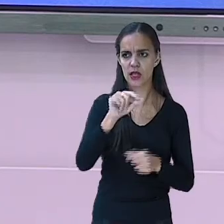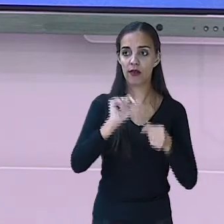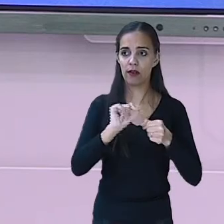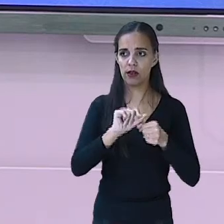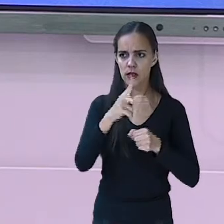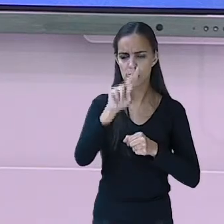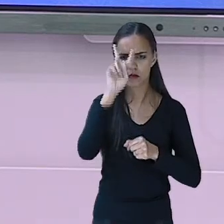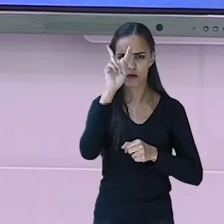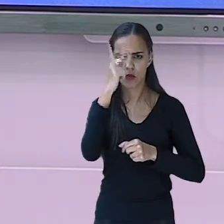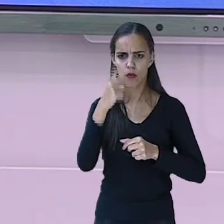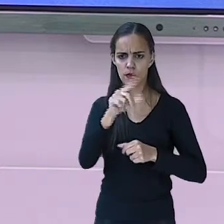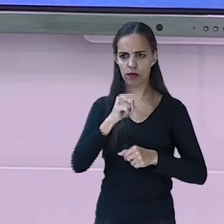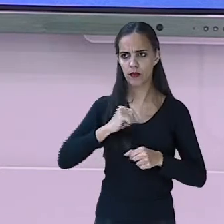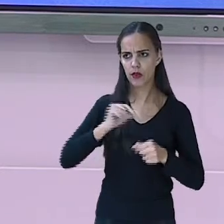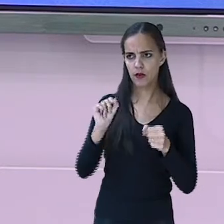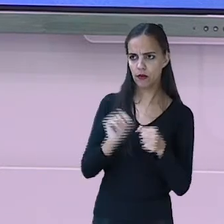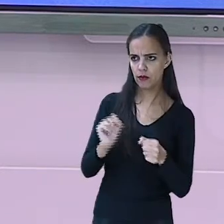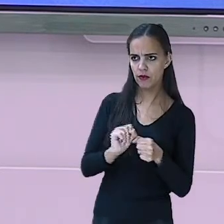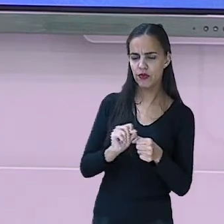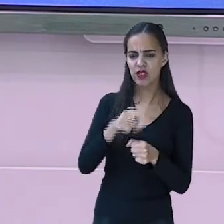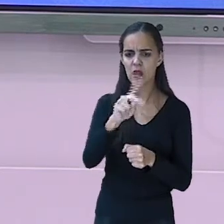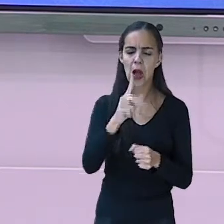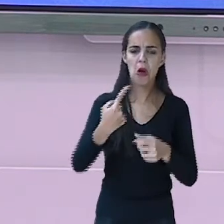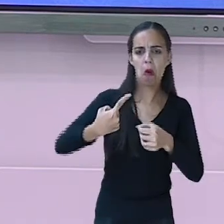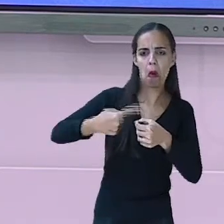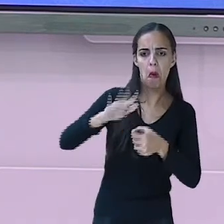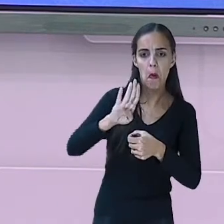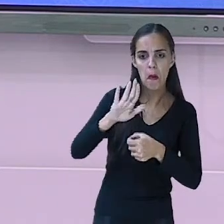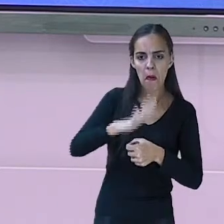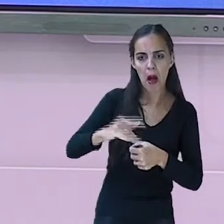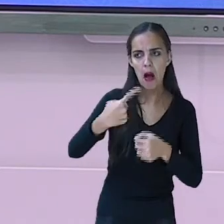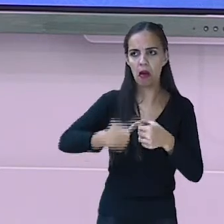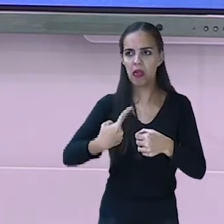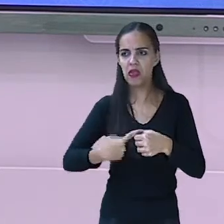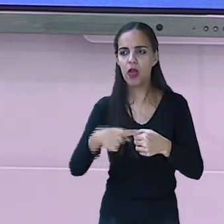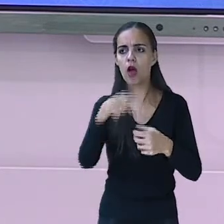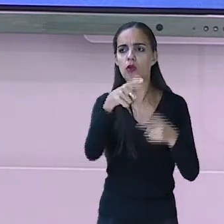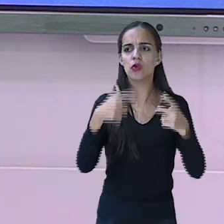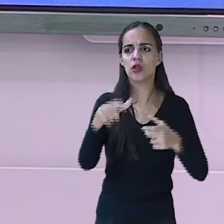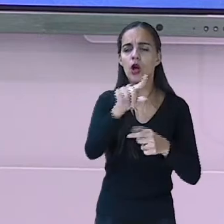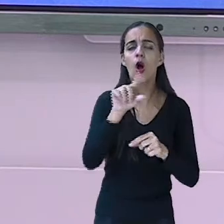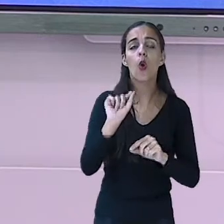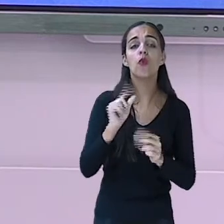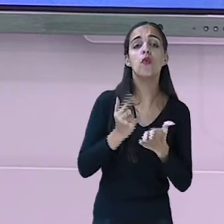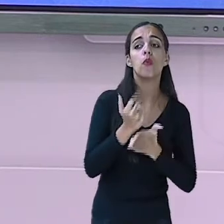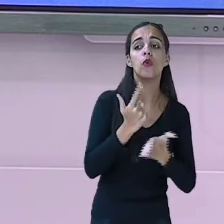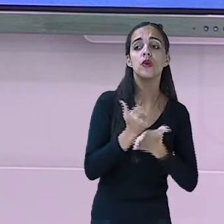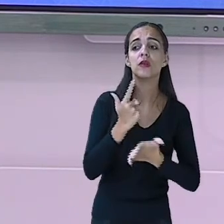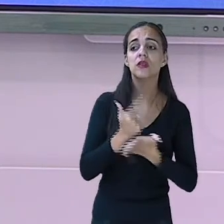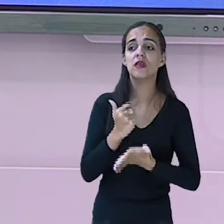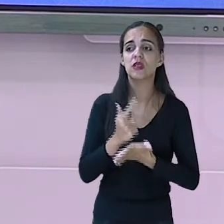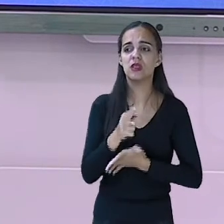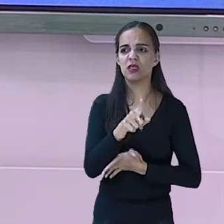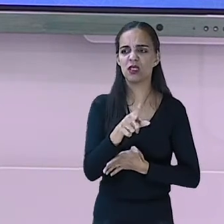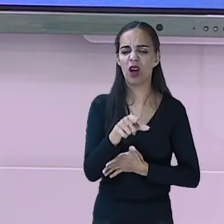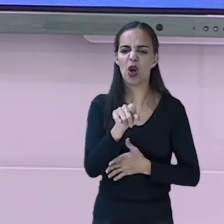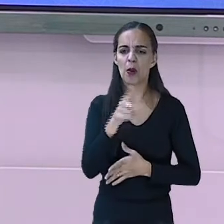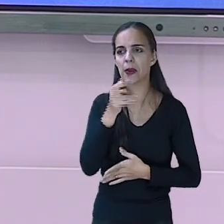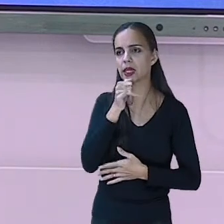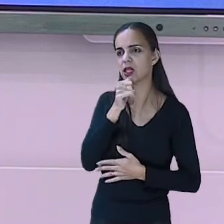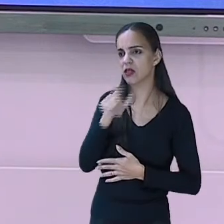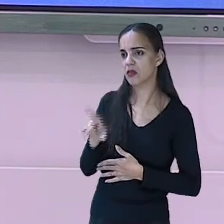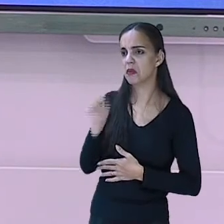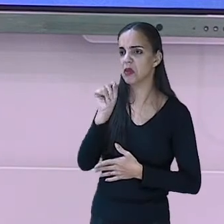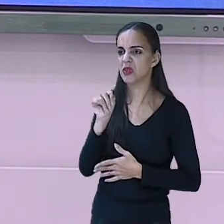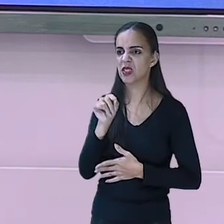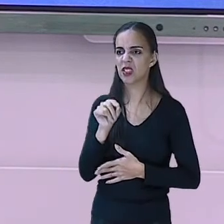na sua casa, no seu bairro, na sua cidade. O que você compra? Você dá preferência a